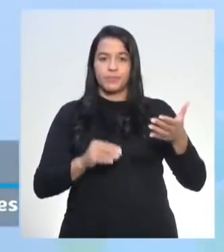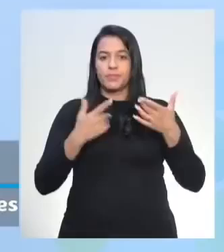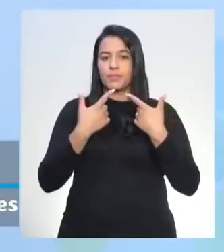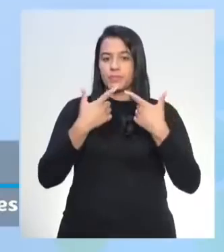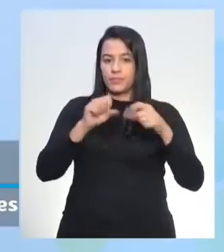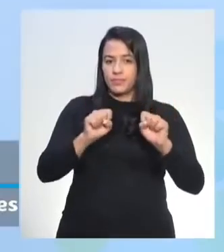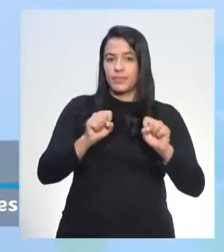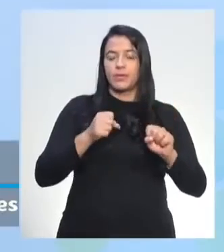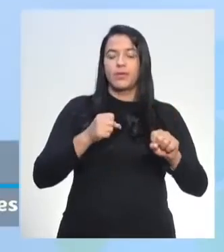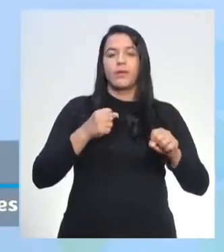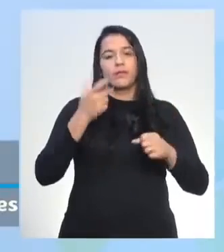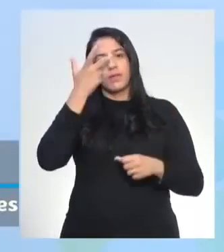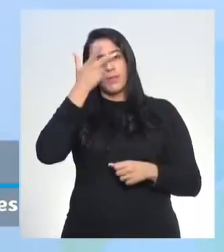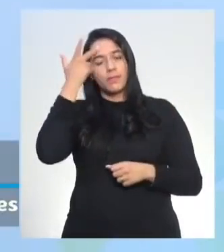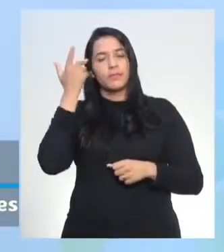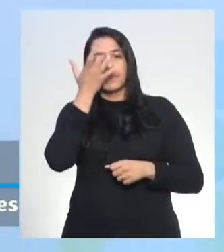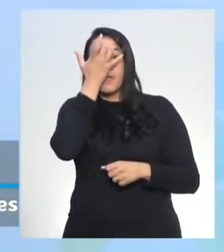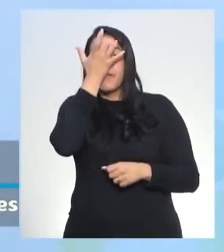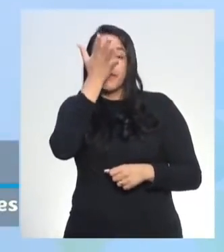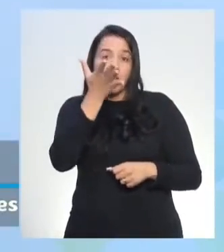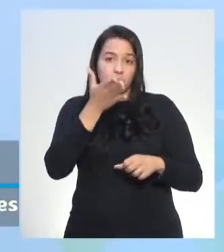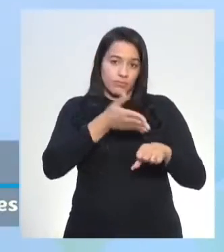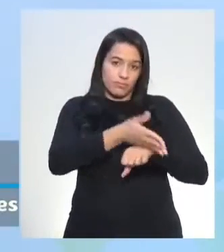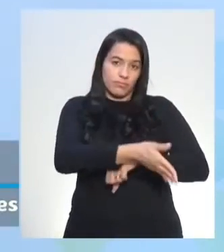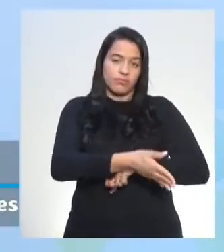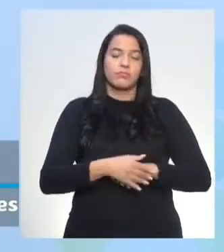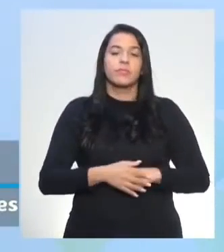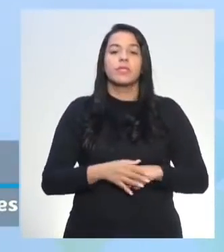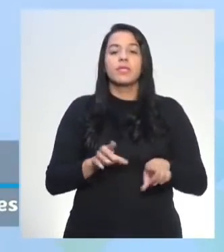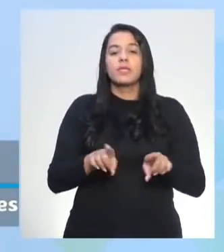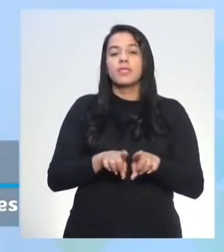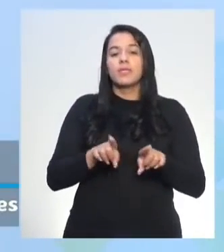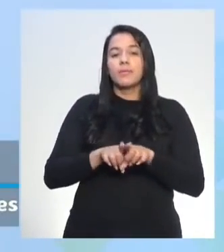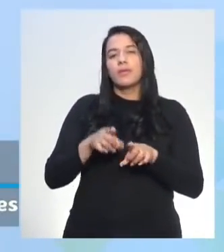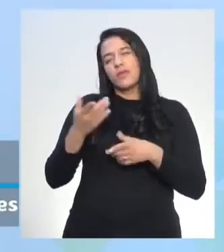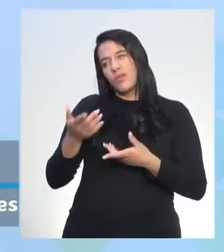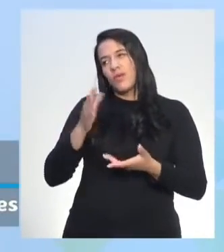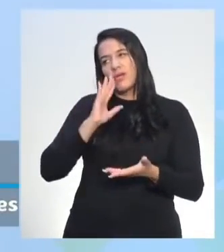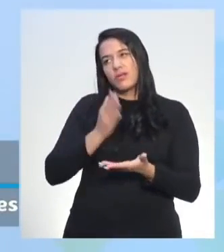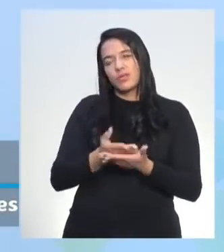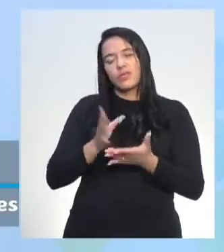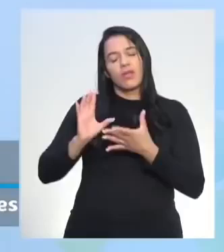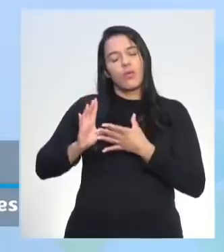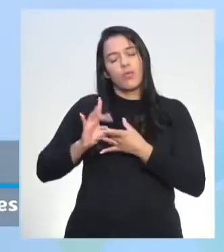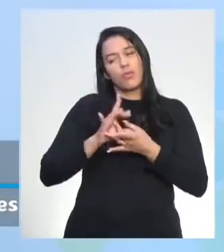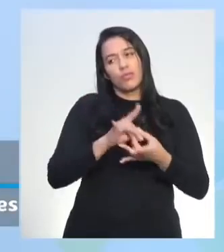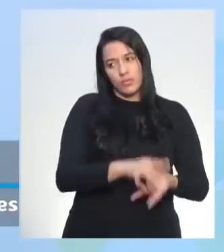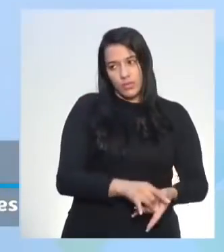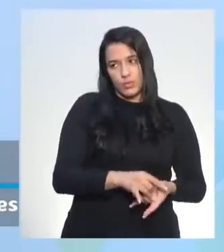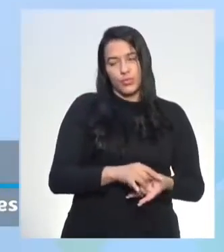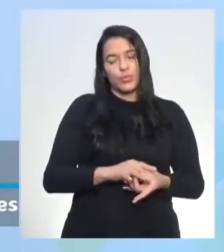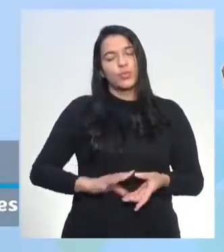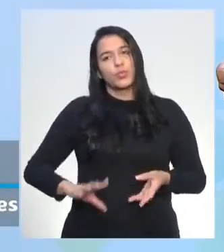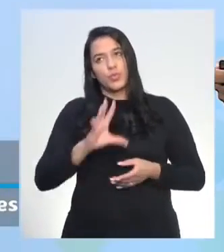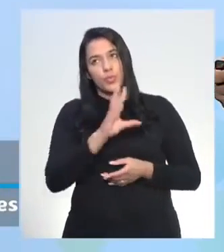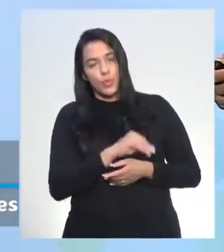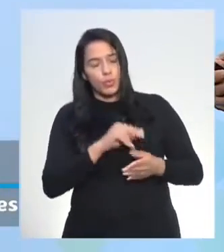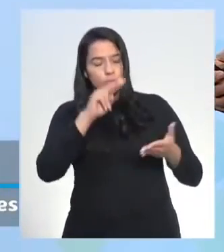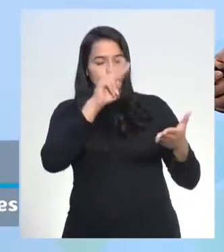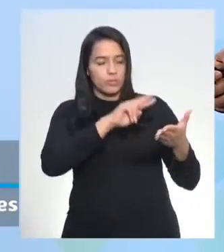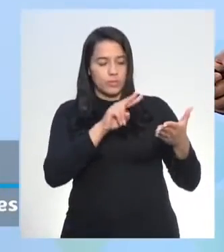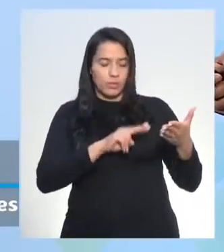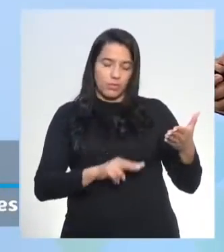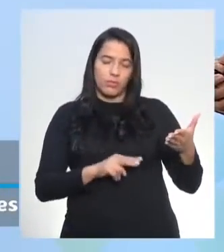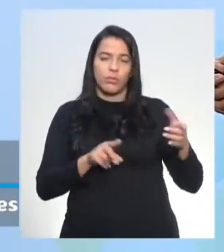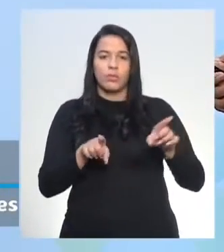mais acessível, a palavra que eles usaram aqui. Acredito também pelo contexto. No primeiro momento, esse texto é para todos os tipos de leitores,